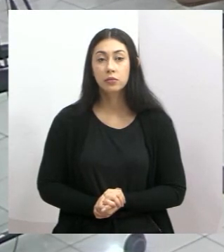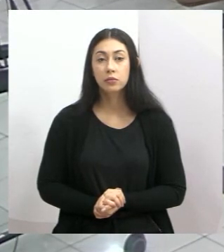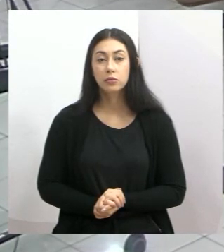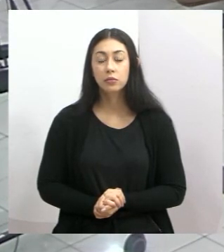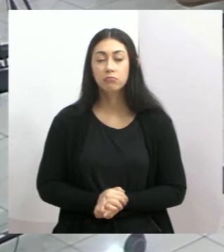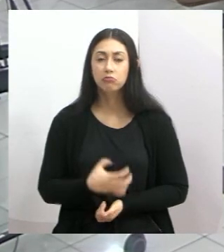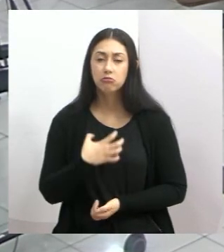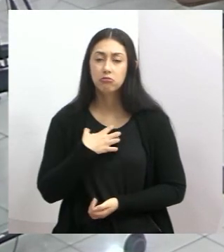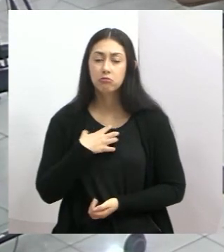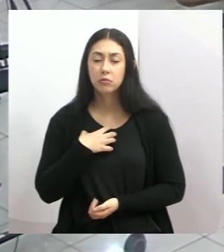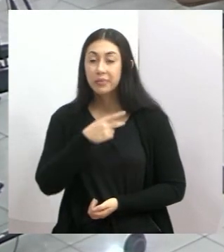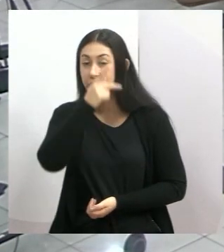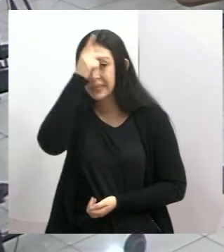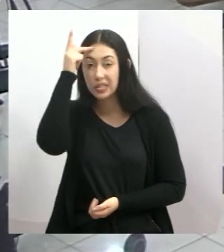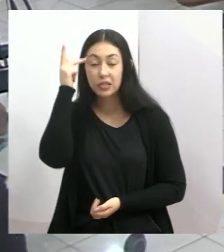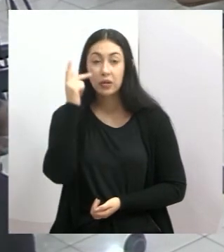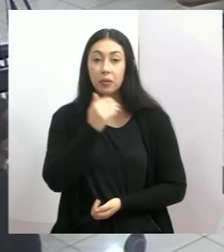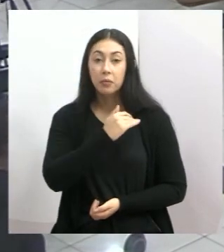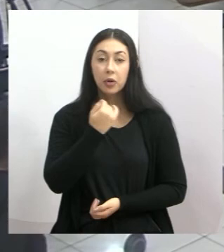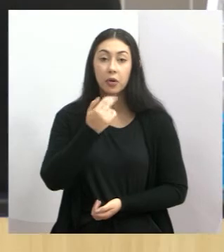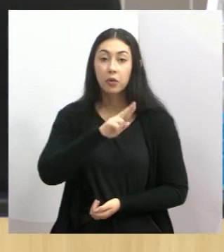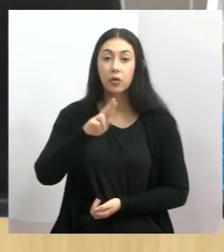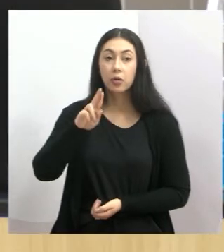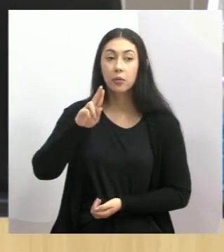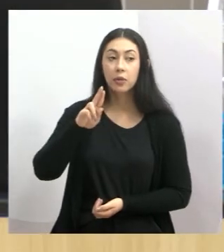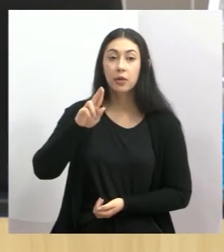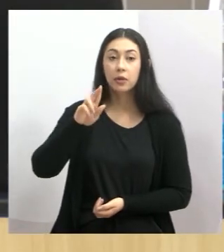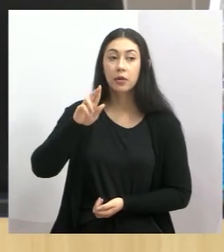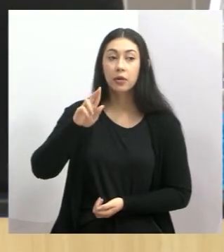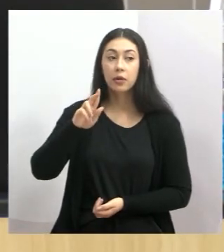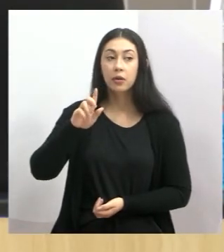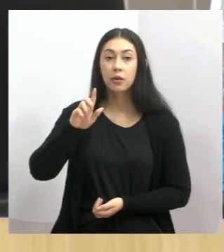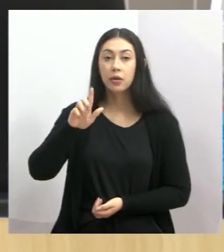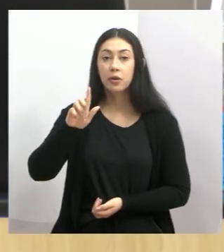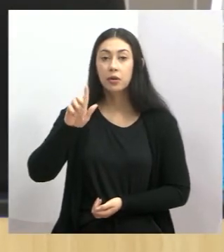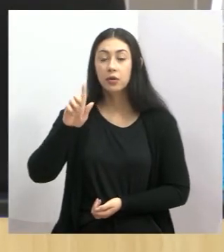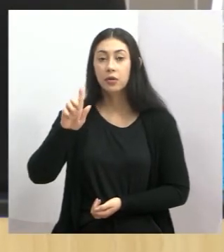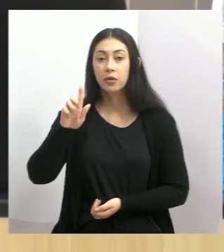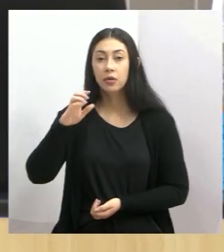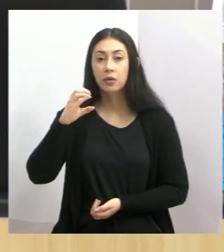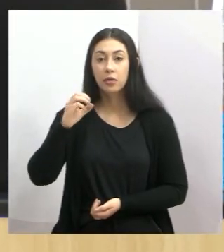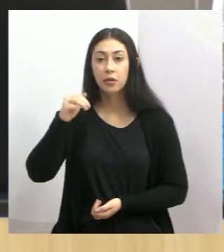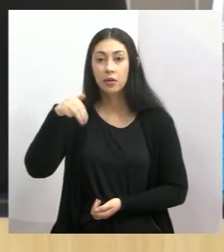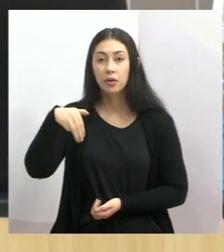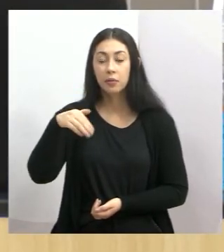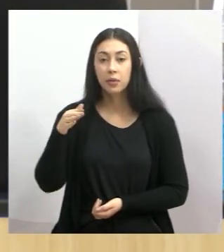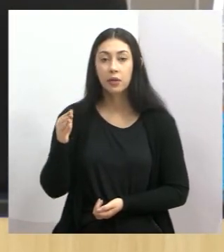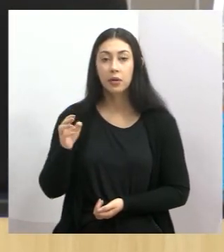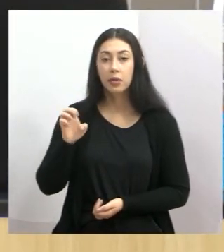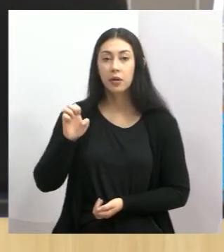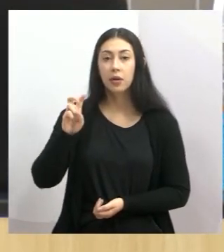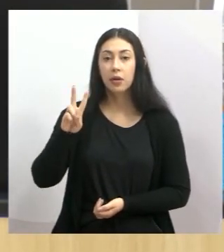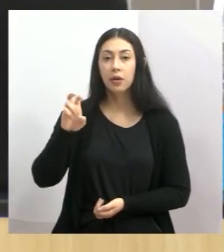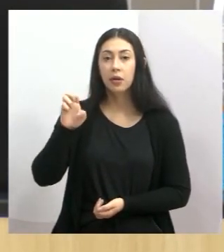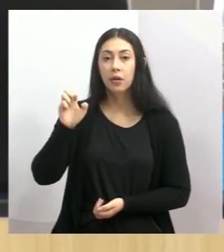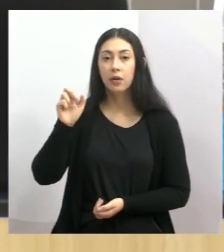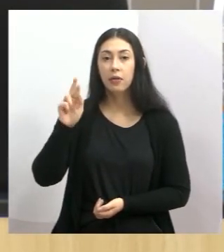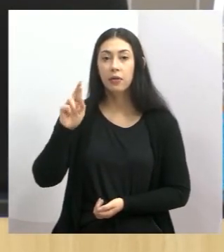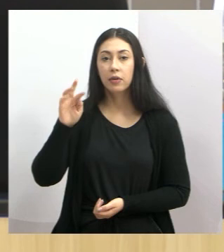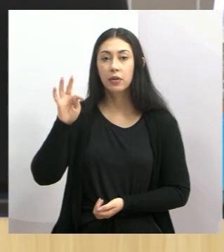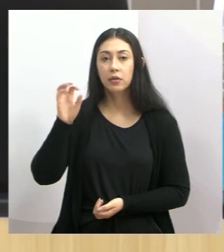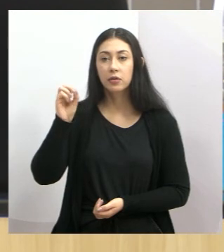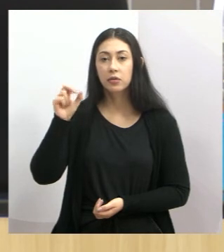o voto de pesar pelo falecimento GCM Everton de Jesus de Deus Souza formulado